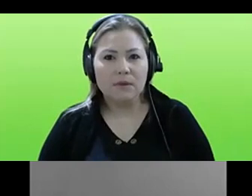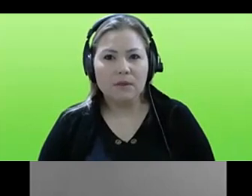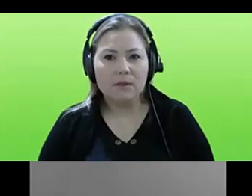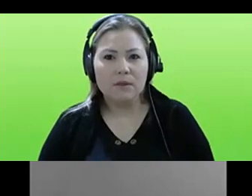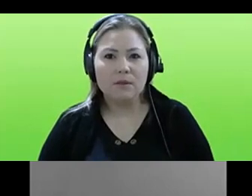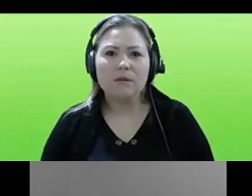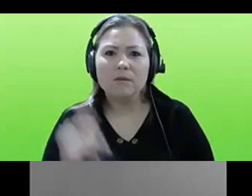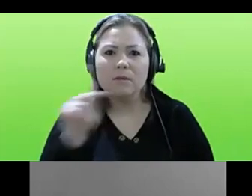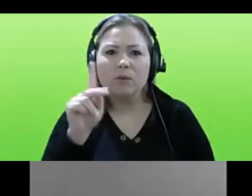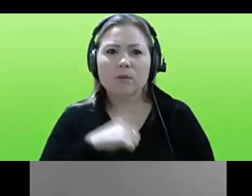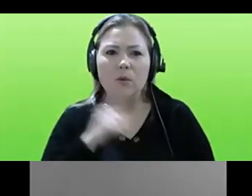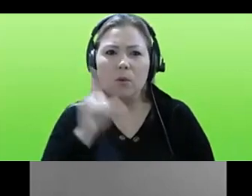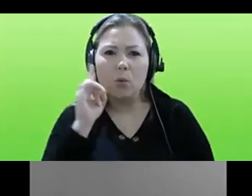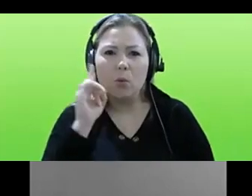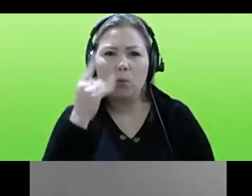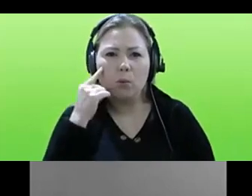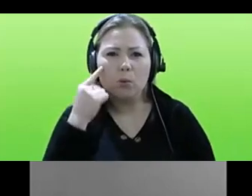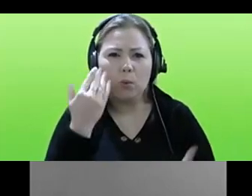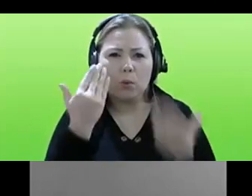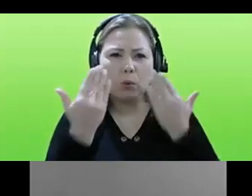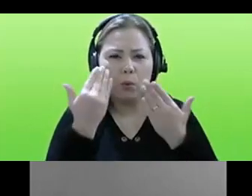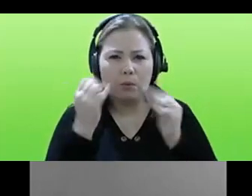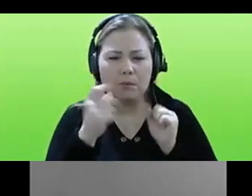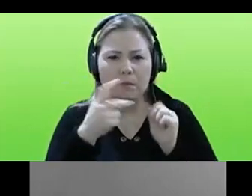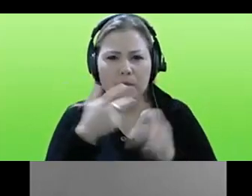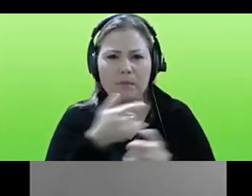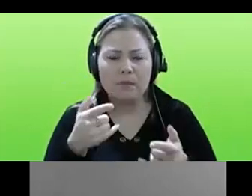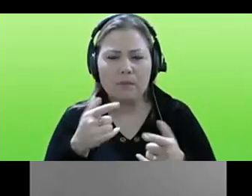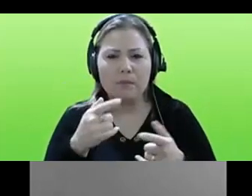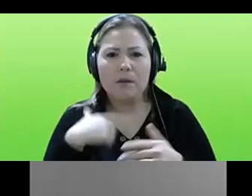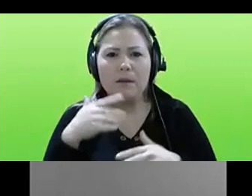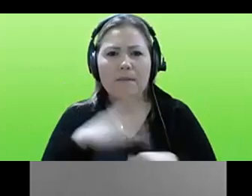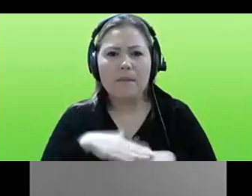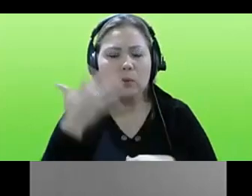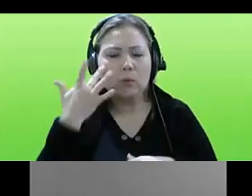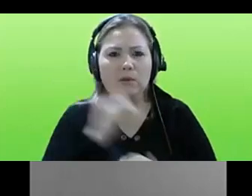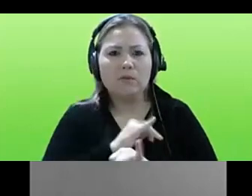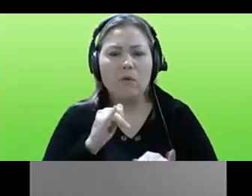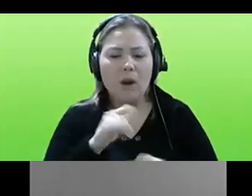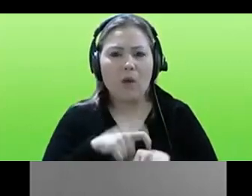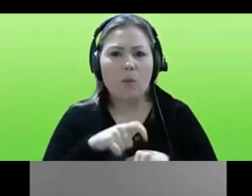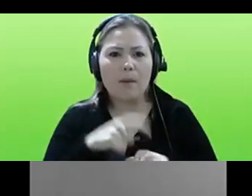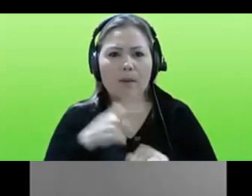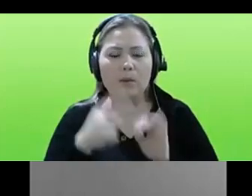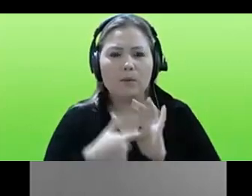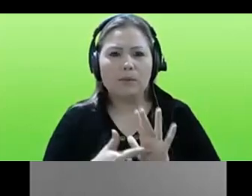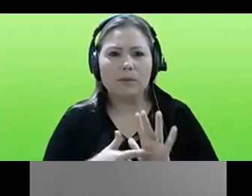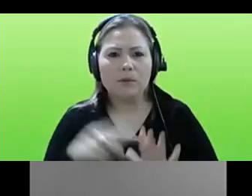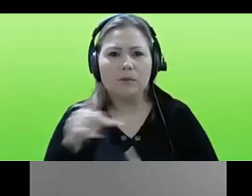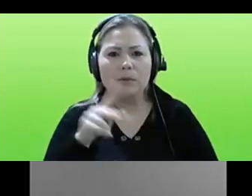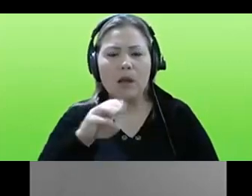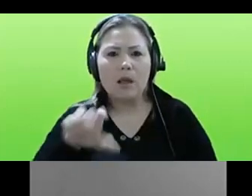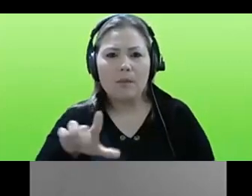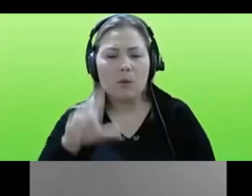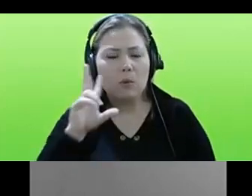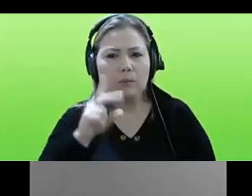Professor, eu tenho uma última dúvida um pouco mais prática, assim, que eu não sei se foi comentado durante a sua exposição, a do professor Emil,